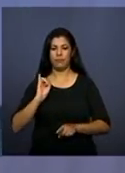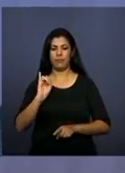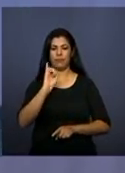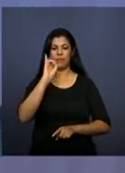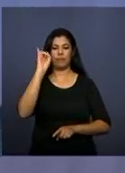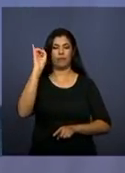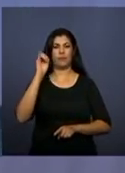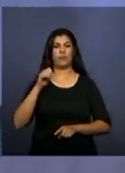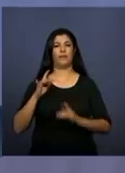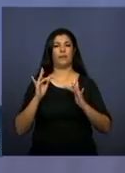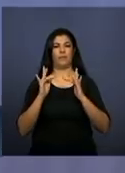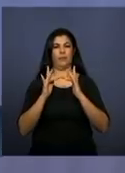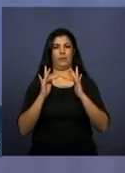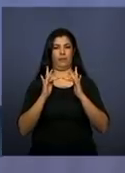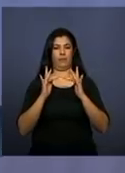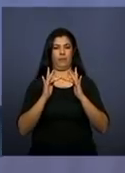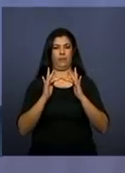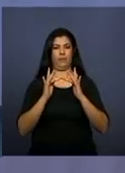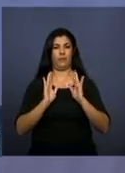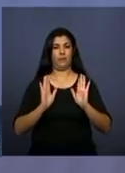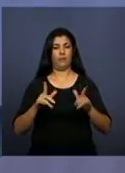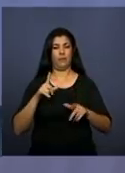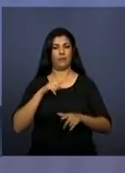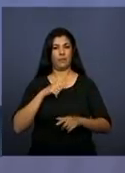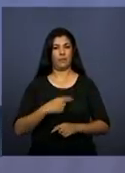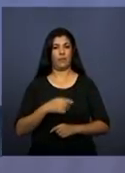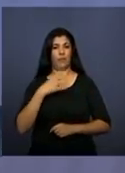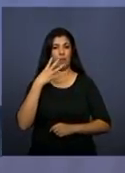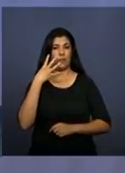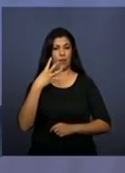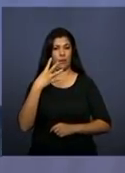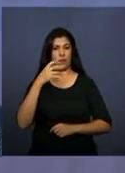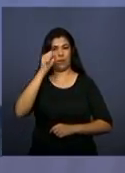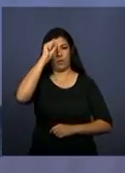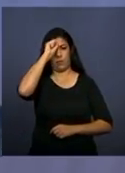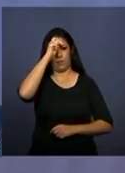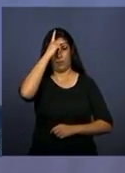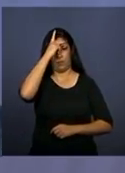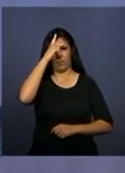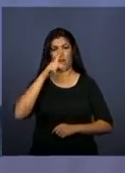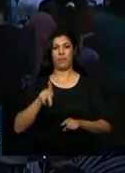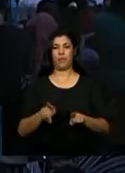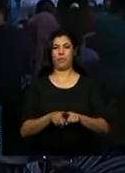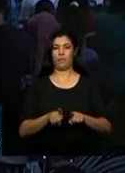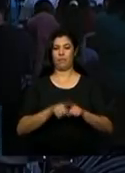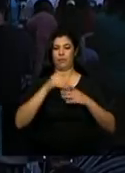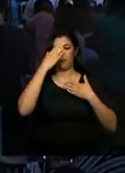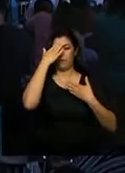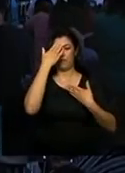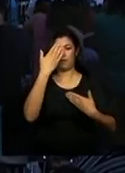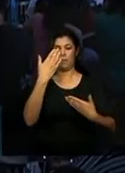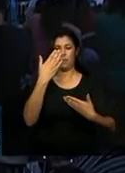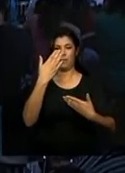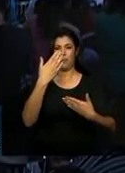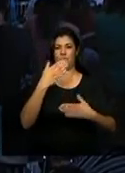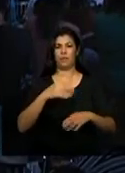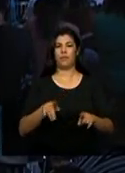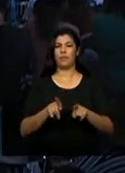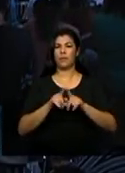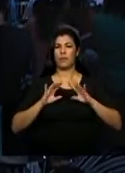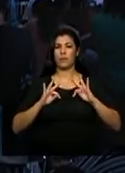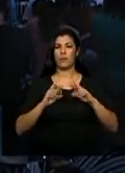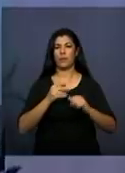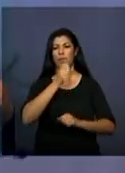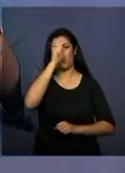essa parceria. Nós tivemos aqui 4 prefeituras. Temos de agradecer os prefeitos. Temos de agradecer todos